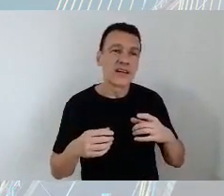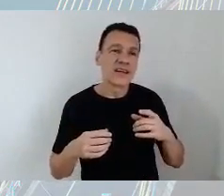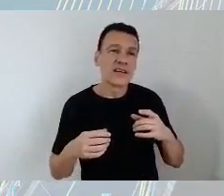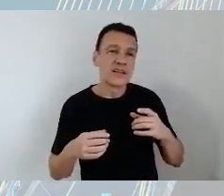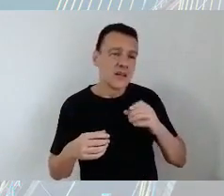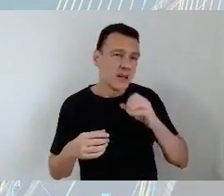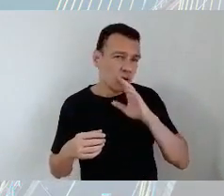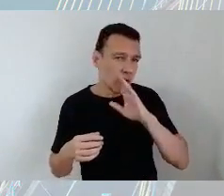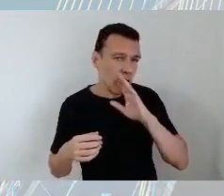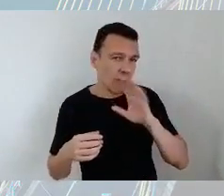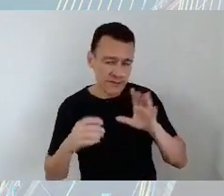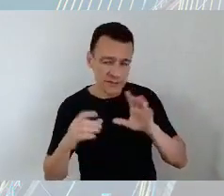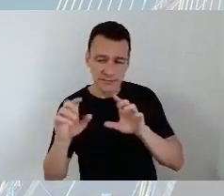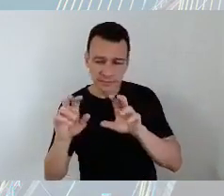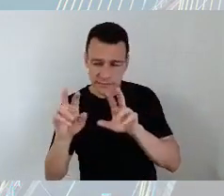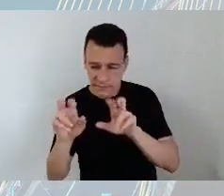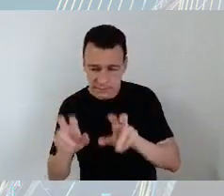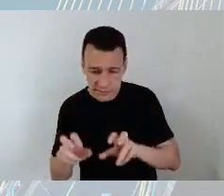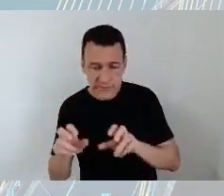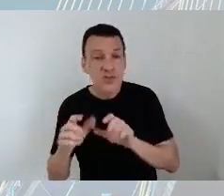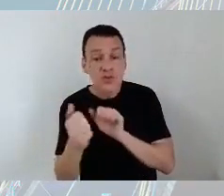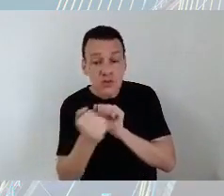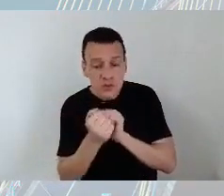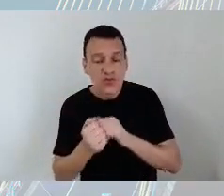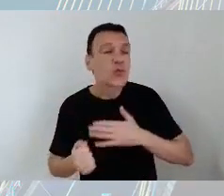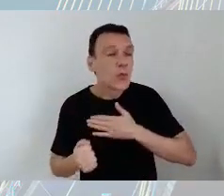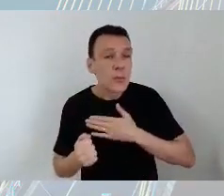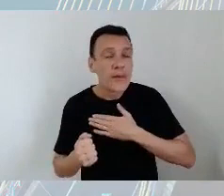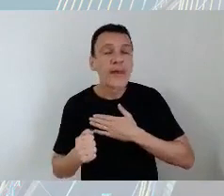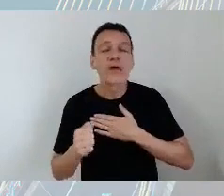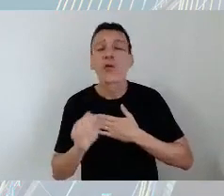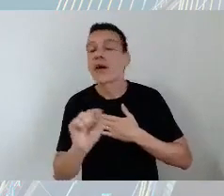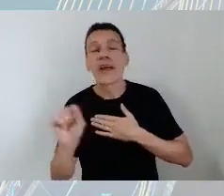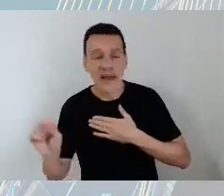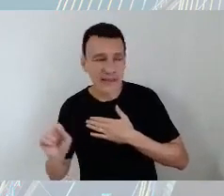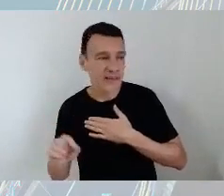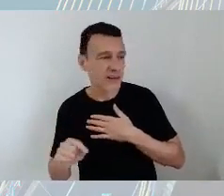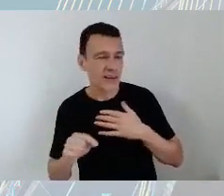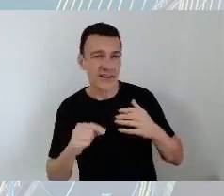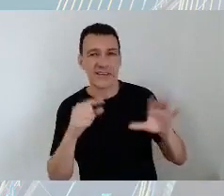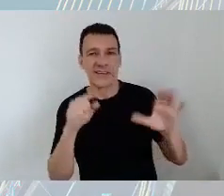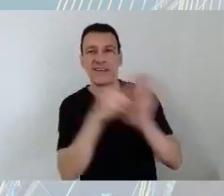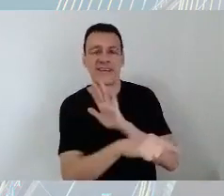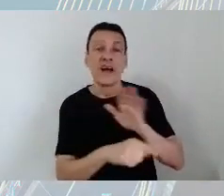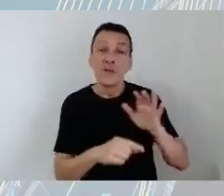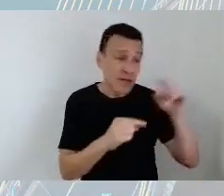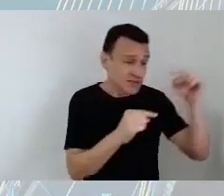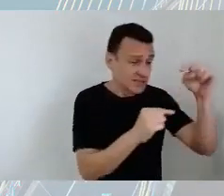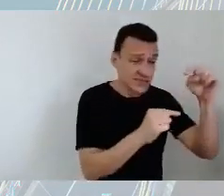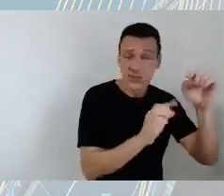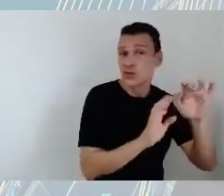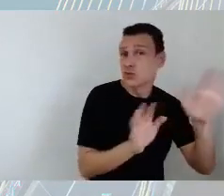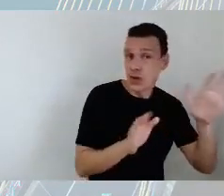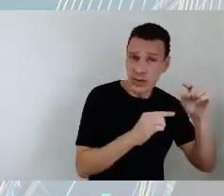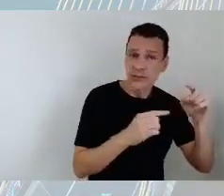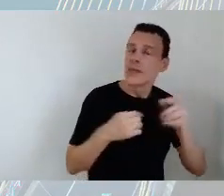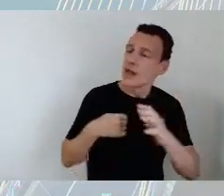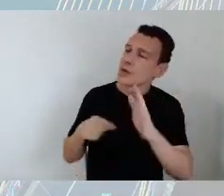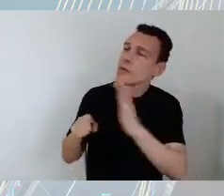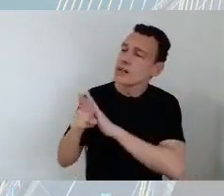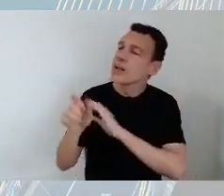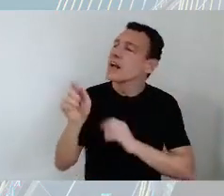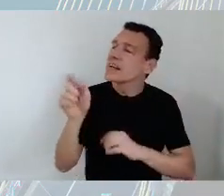fala. Então, por exemplo, eu perguntava, me conta quais são os palestrantes que estão nesse evento. Quais são as